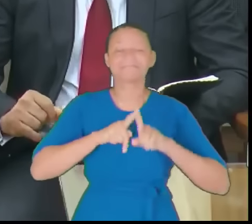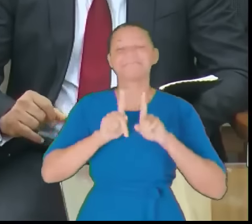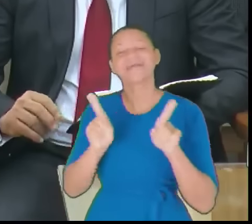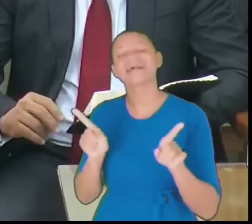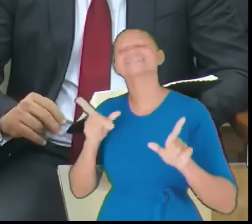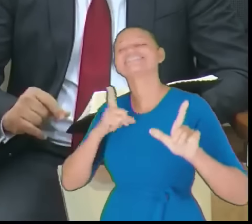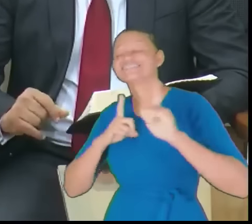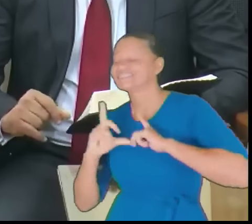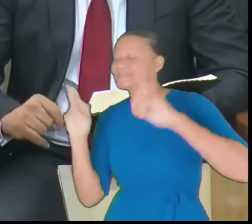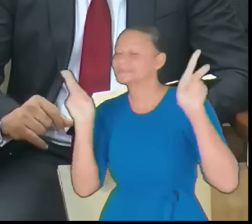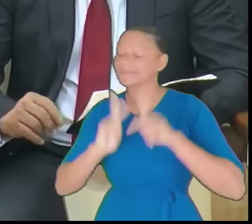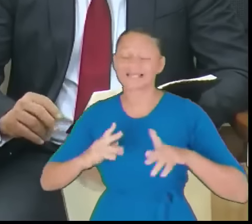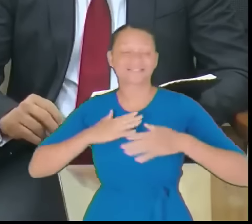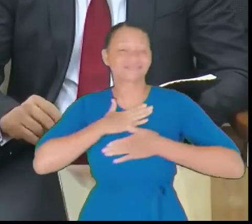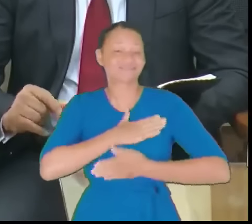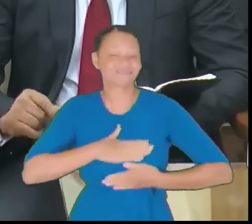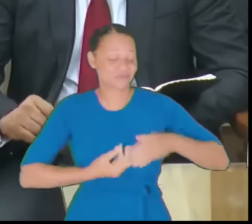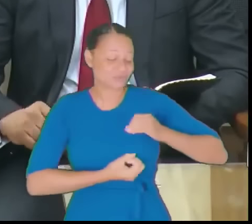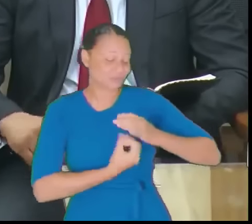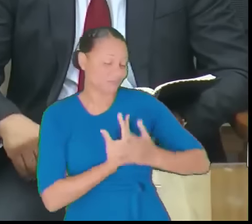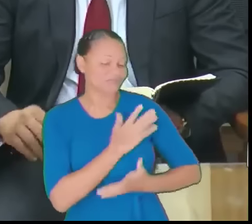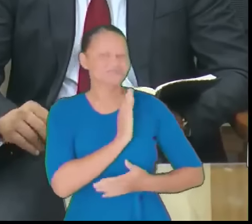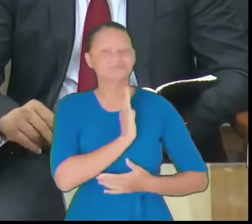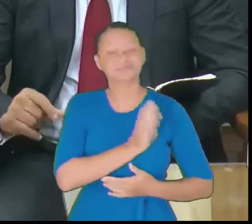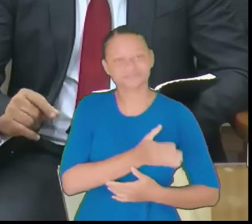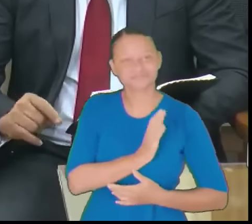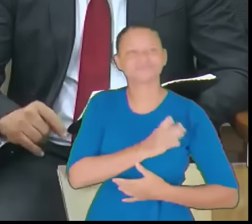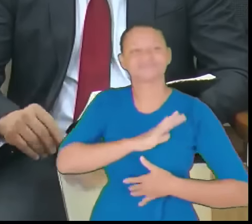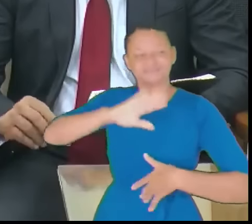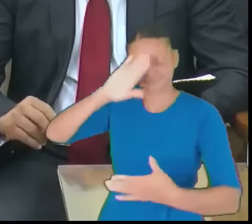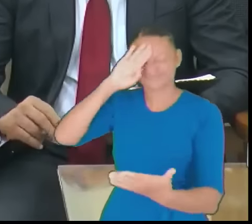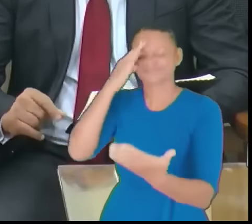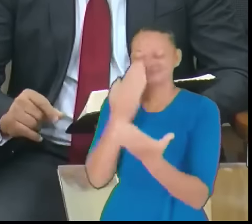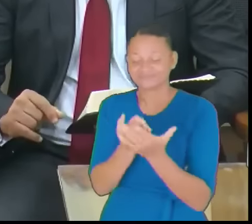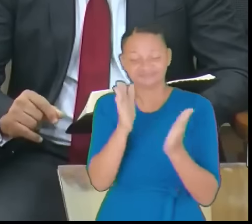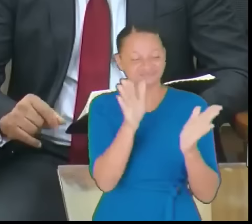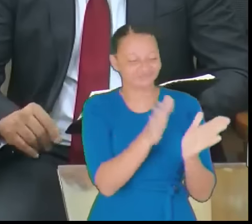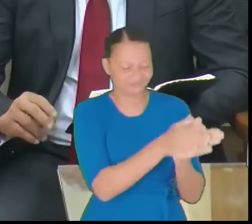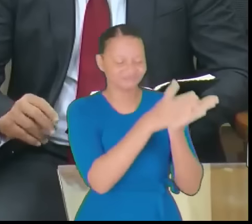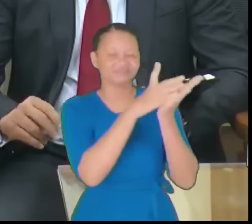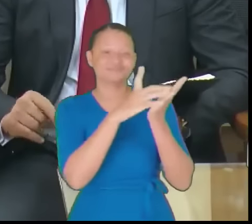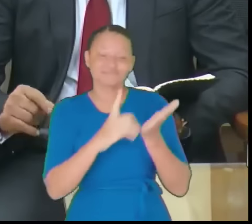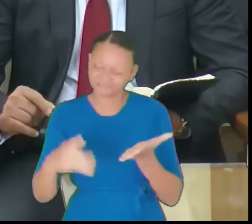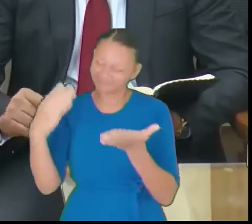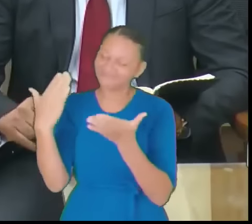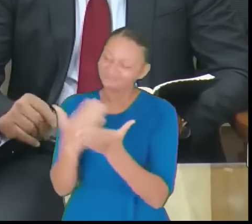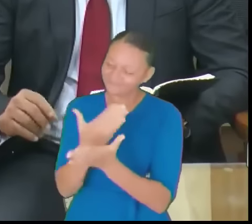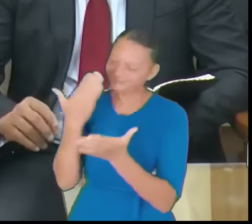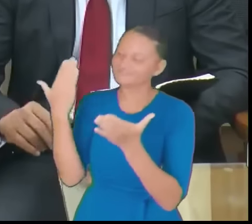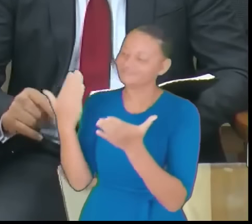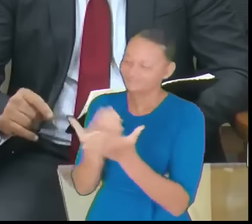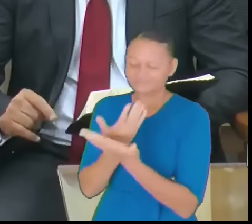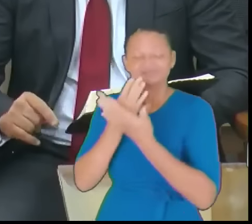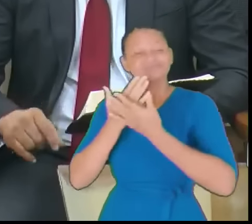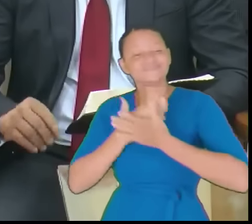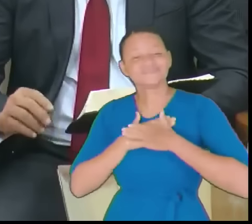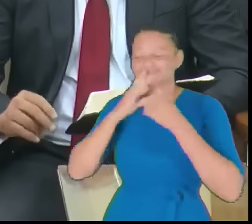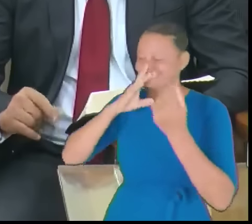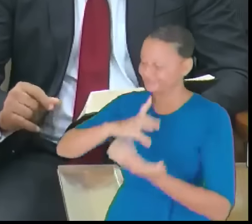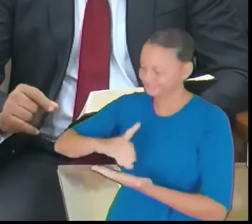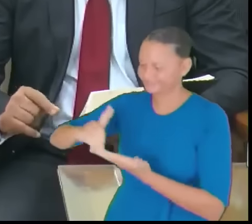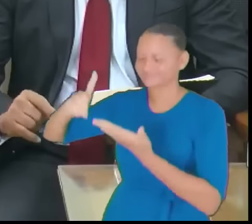tenho em meu coração. Agora, creio eu na Bíblia, livro de meu